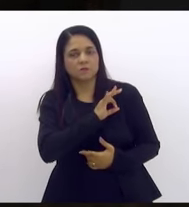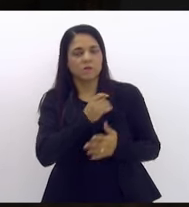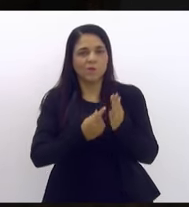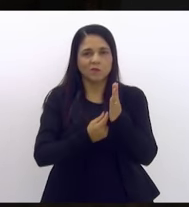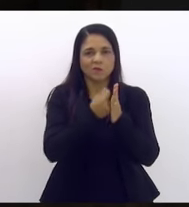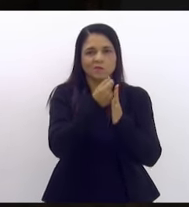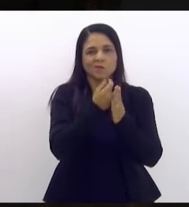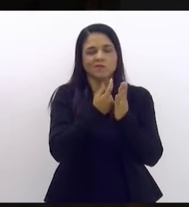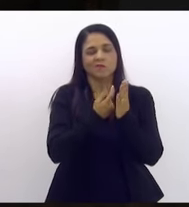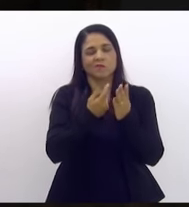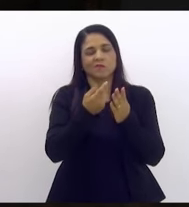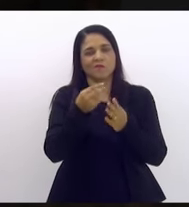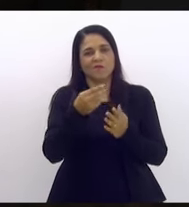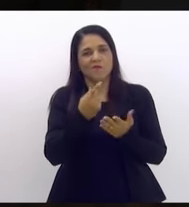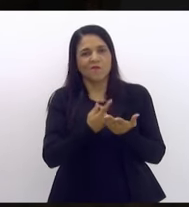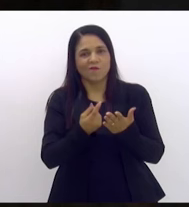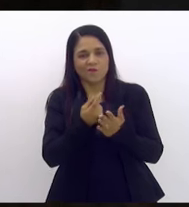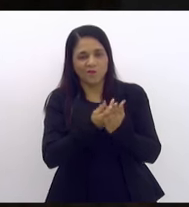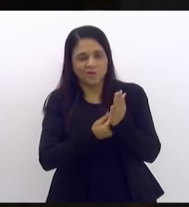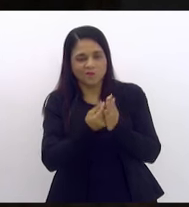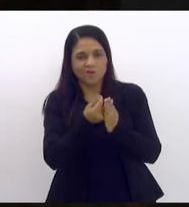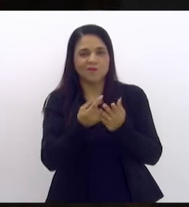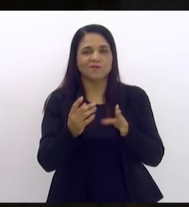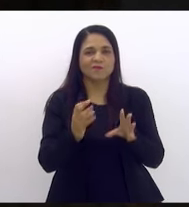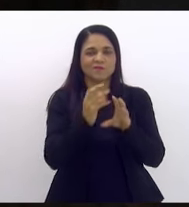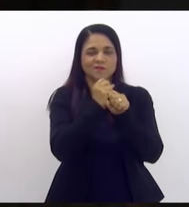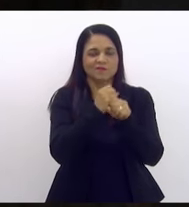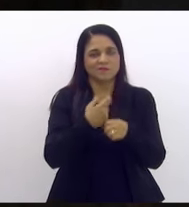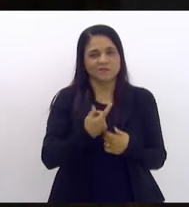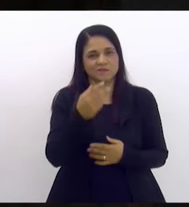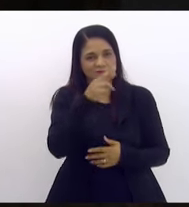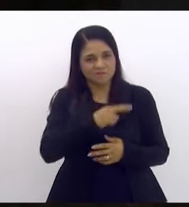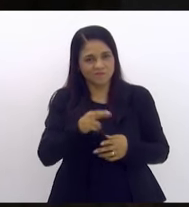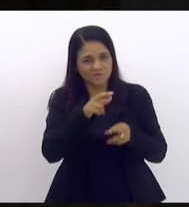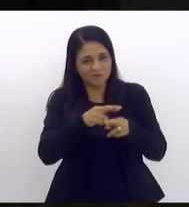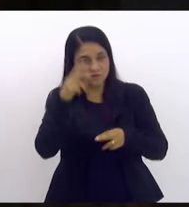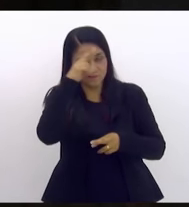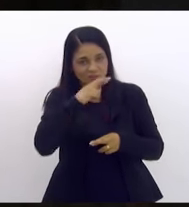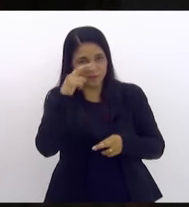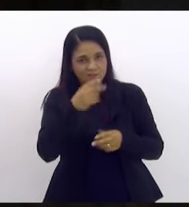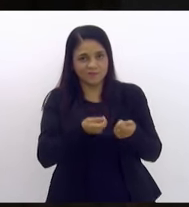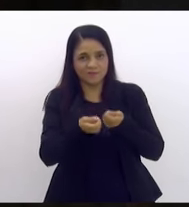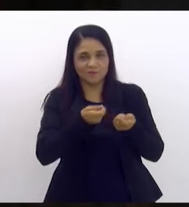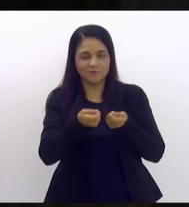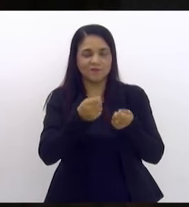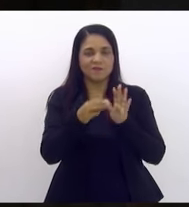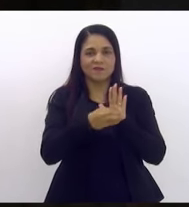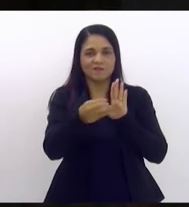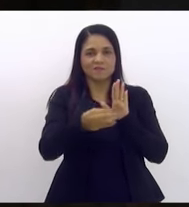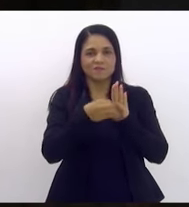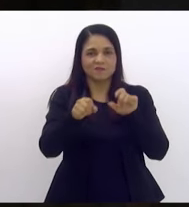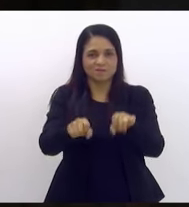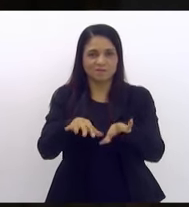Orçamento, Finança, Fiscalização Financeira e Controles. As emendas de plenário.